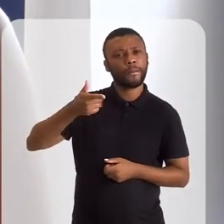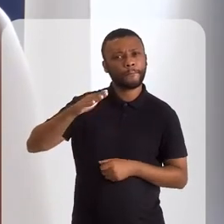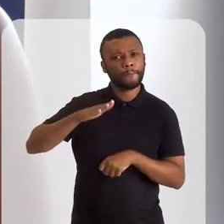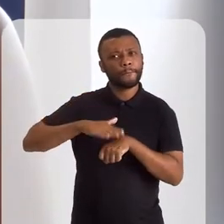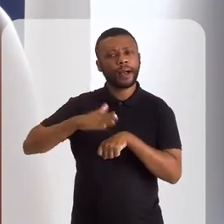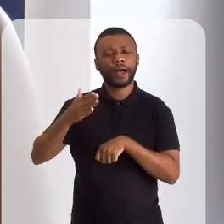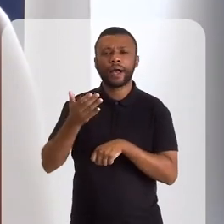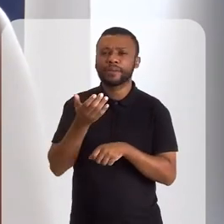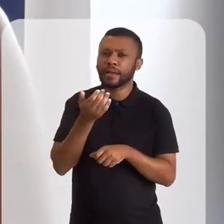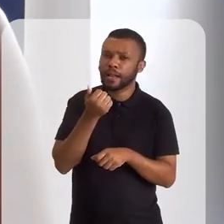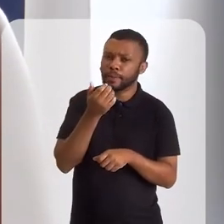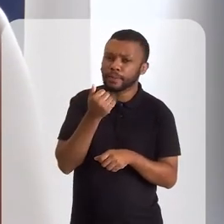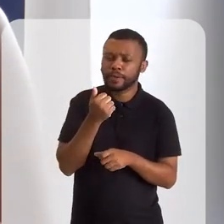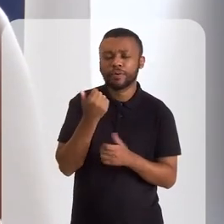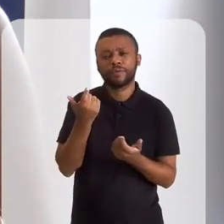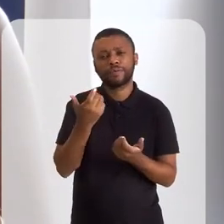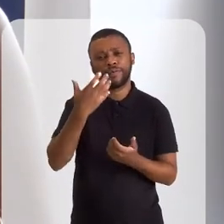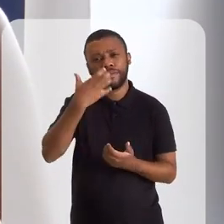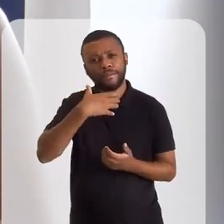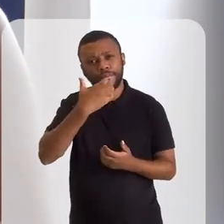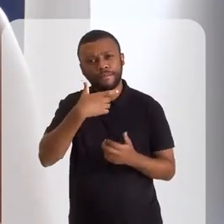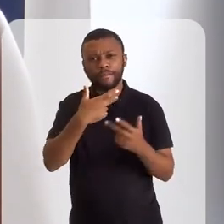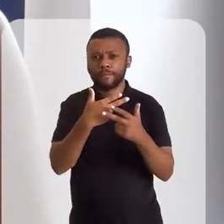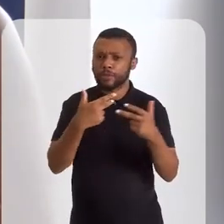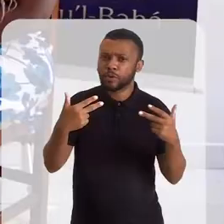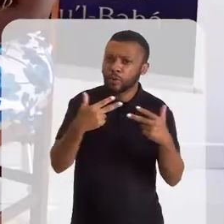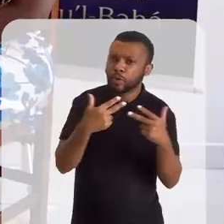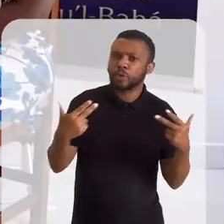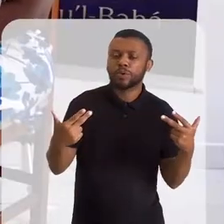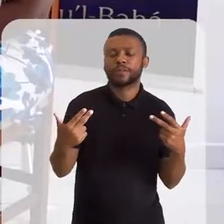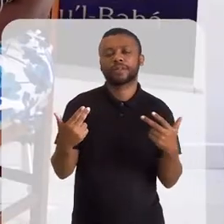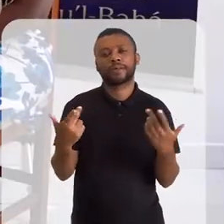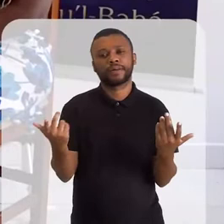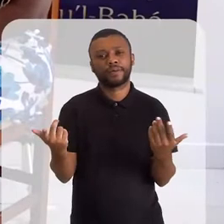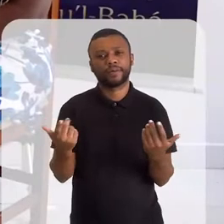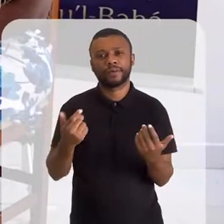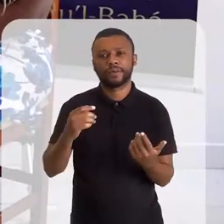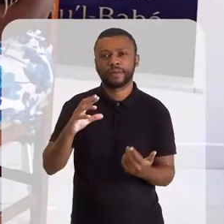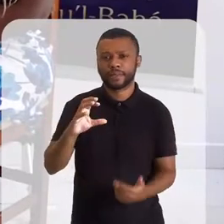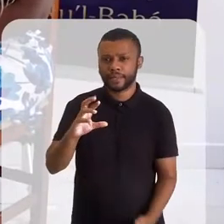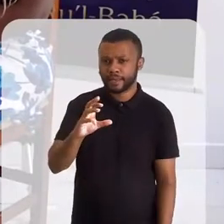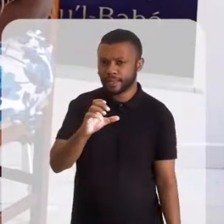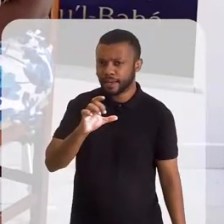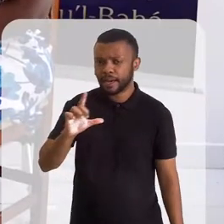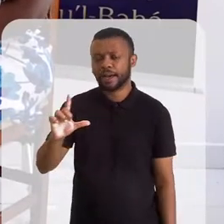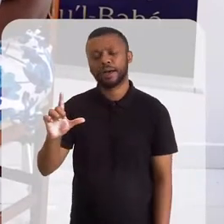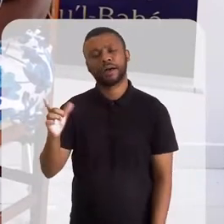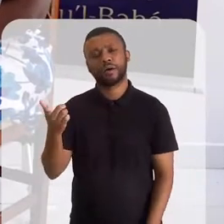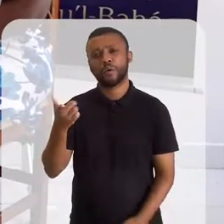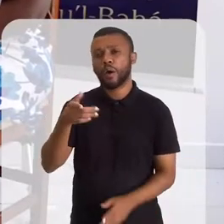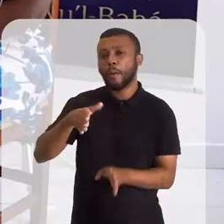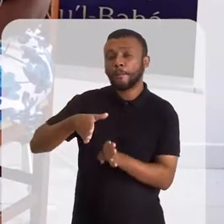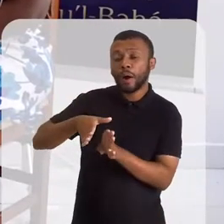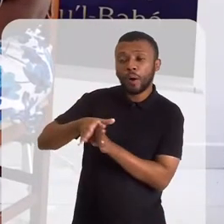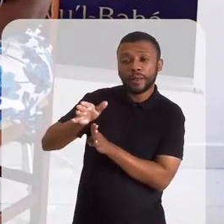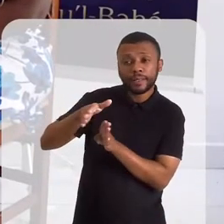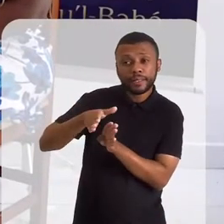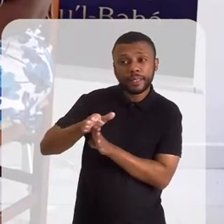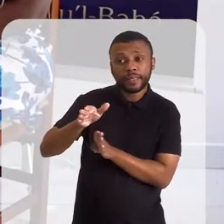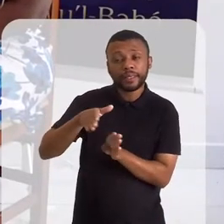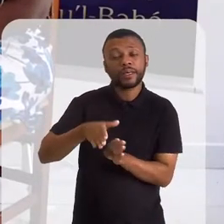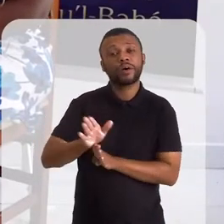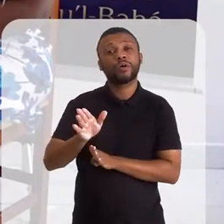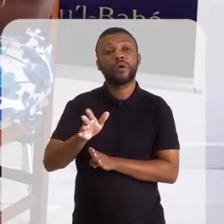seria interessante a gente ter um pouco mais de alimentação com frutas, com cereais, trazendo até mesmo para que a gente